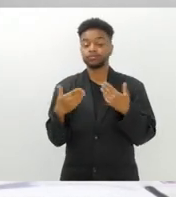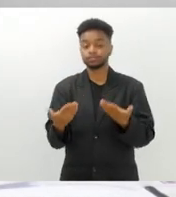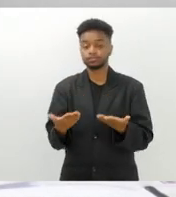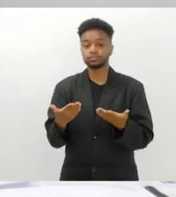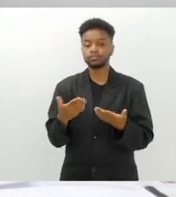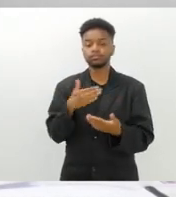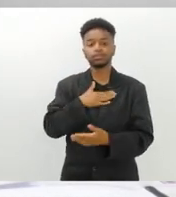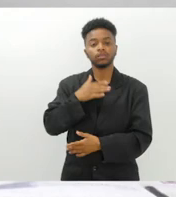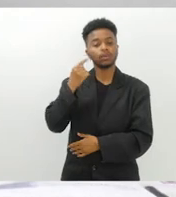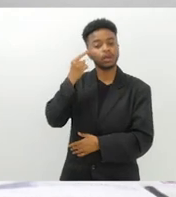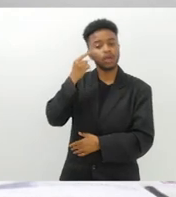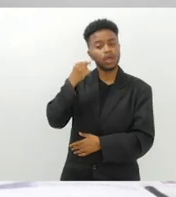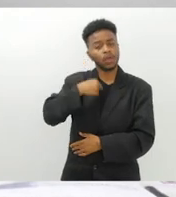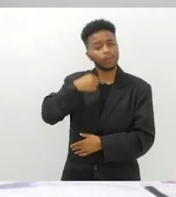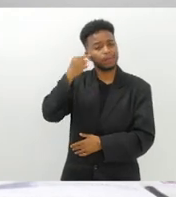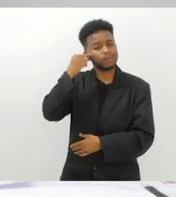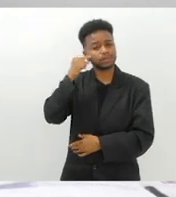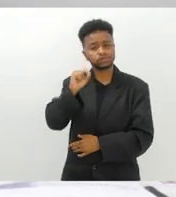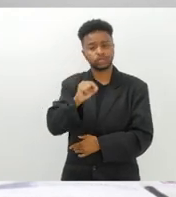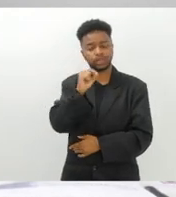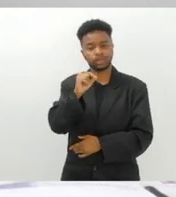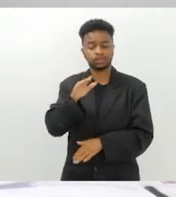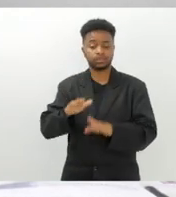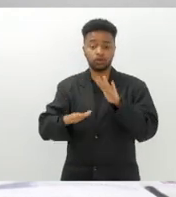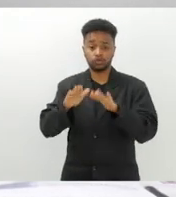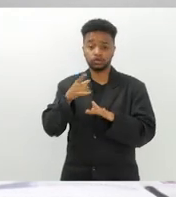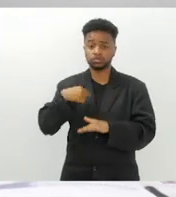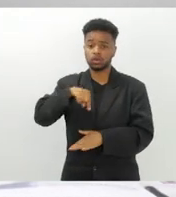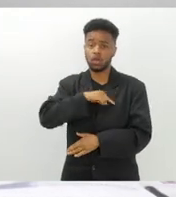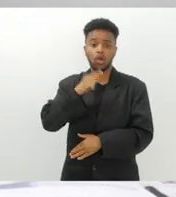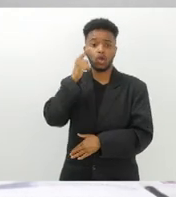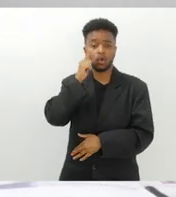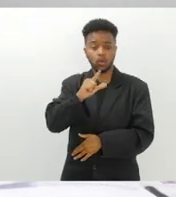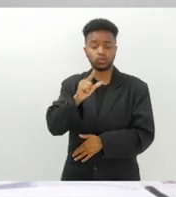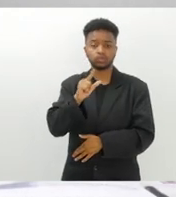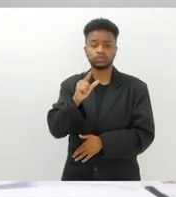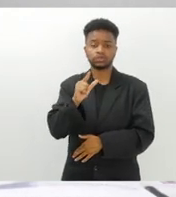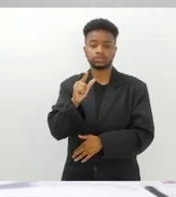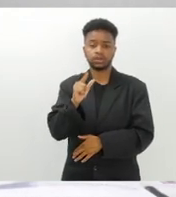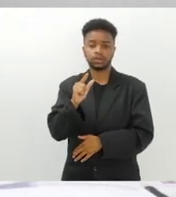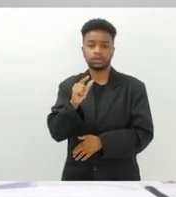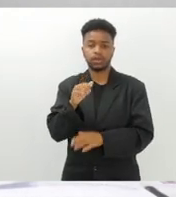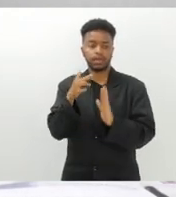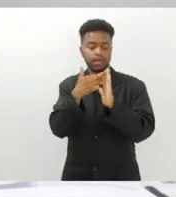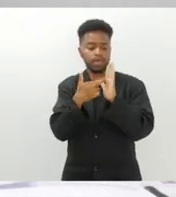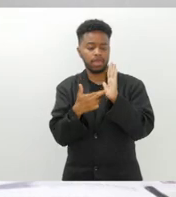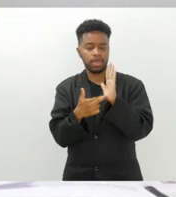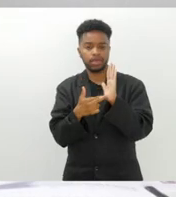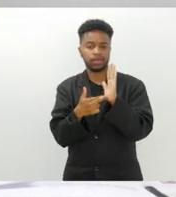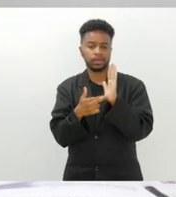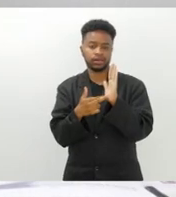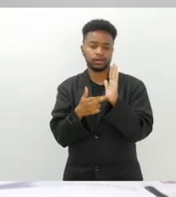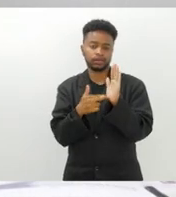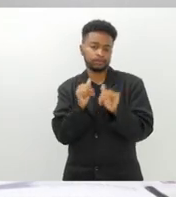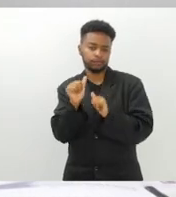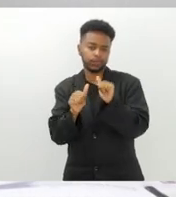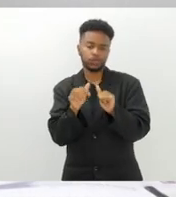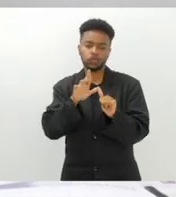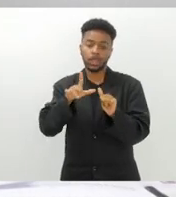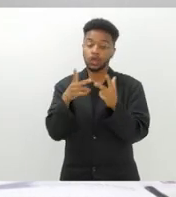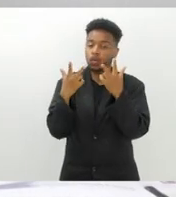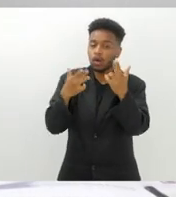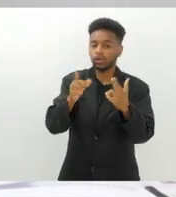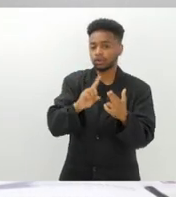ocorre que a gente tem como, talvez, driblar essa exigência, não vou dizer fazendo igual,